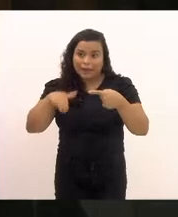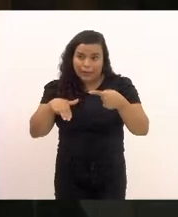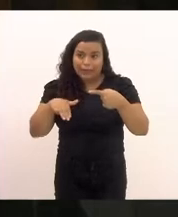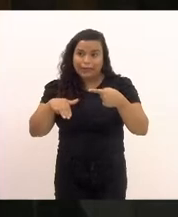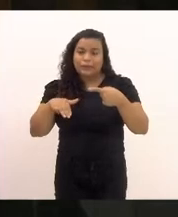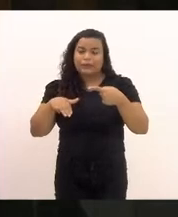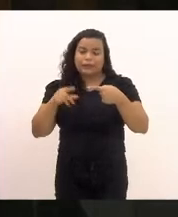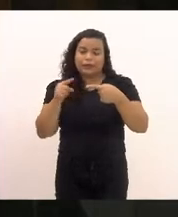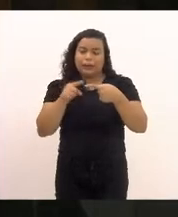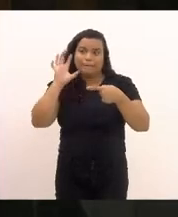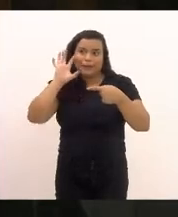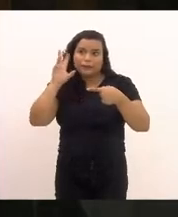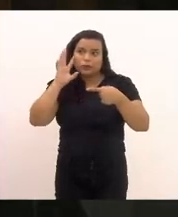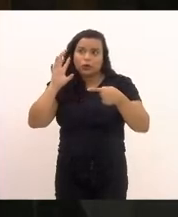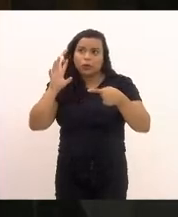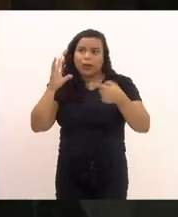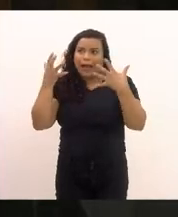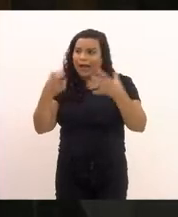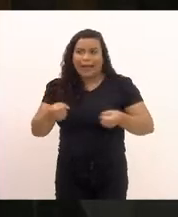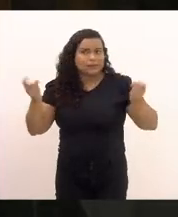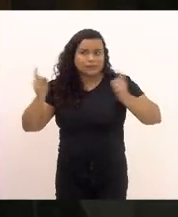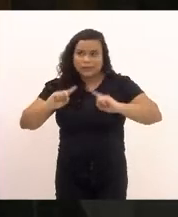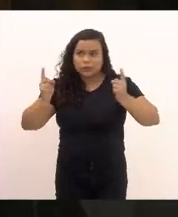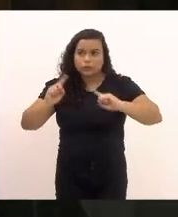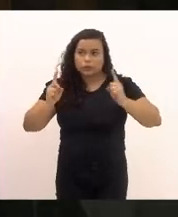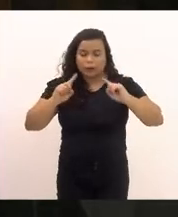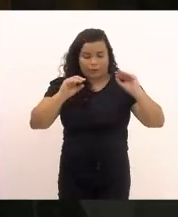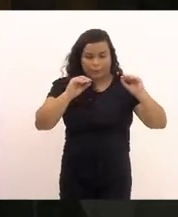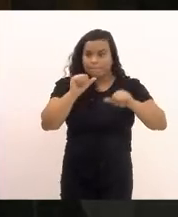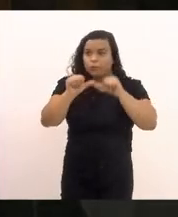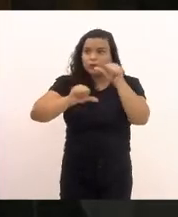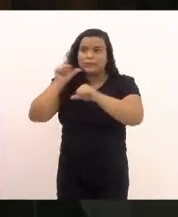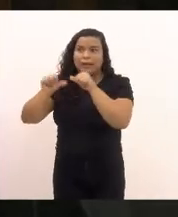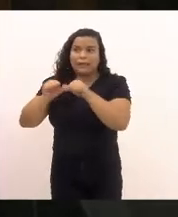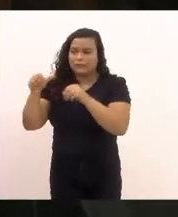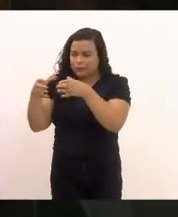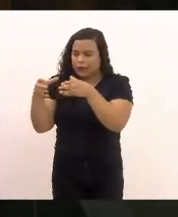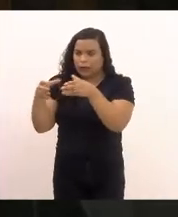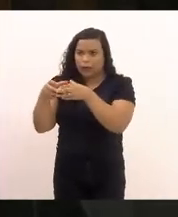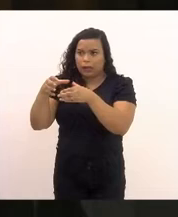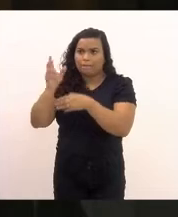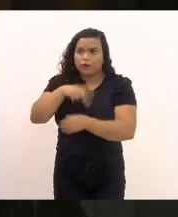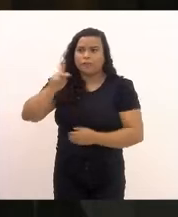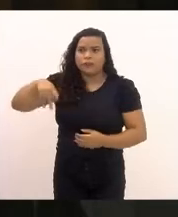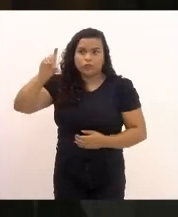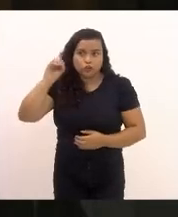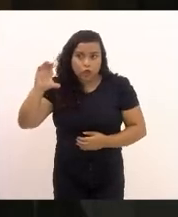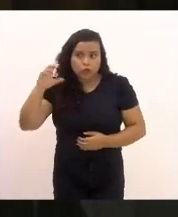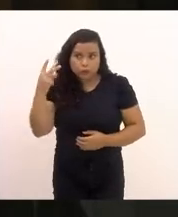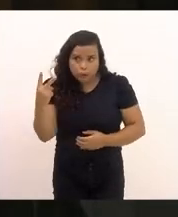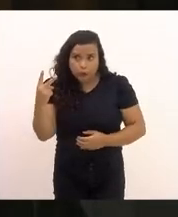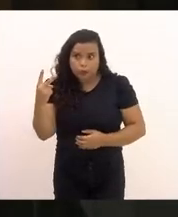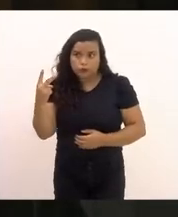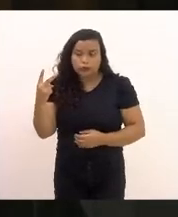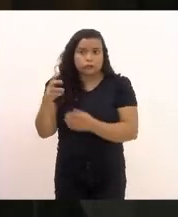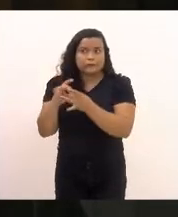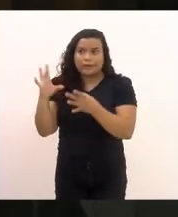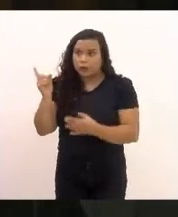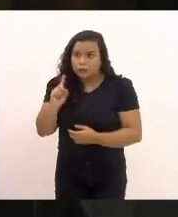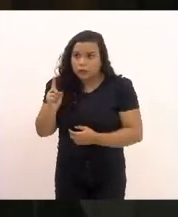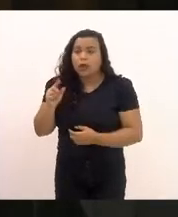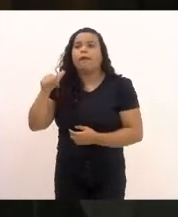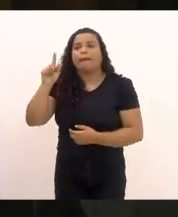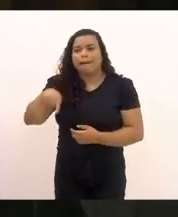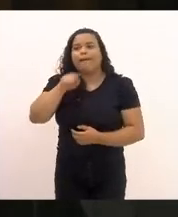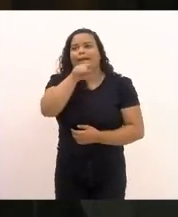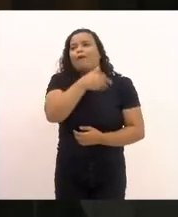que a migração dos professores DOC 2 já estivesse em vigor foi esse governo. A